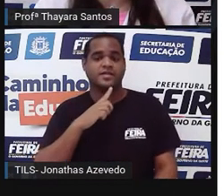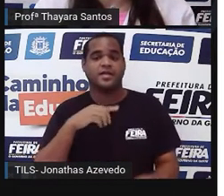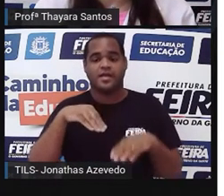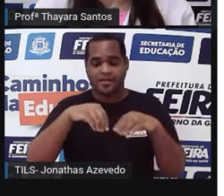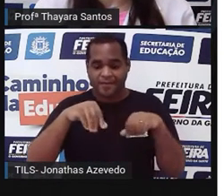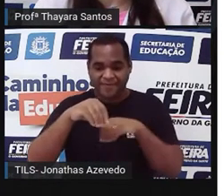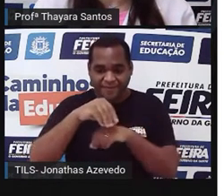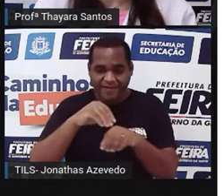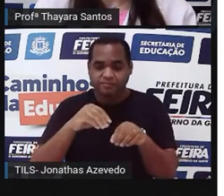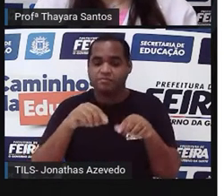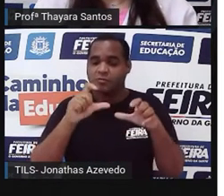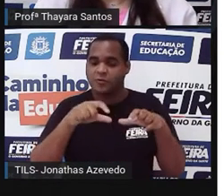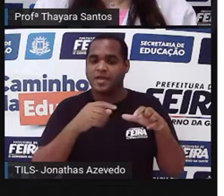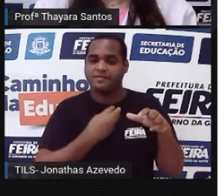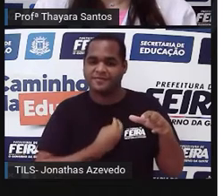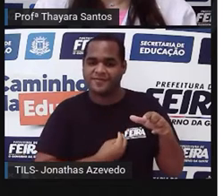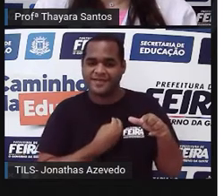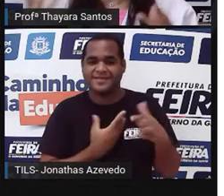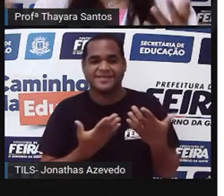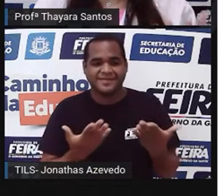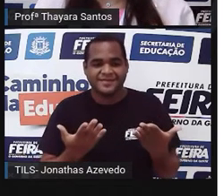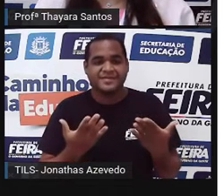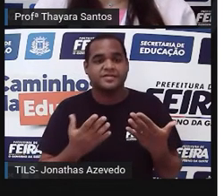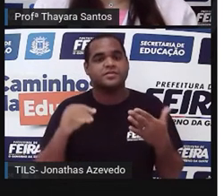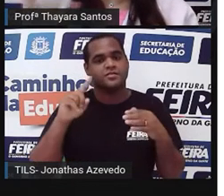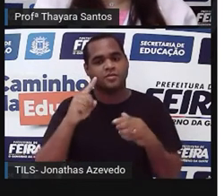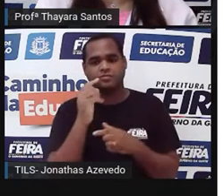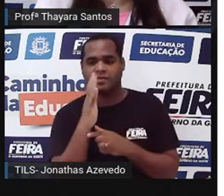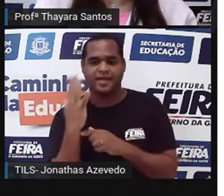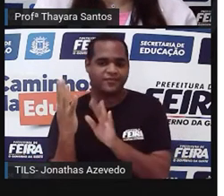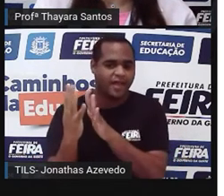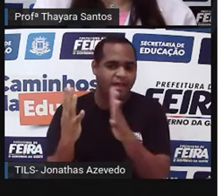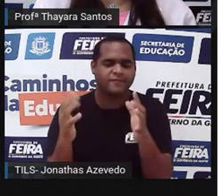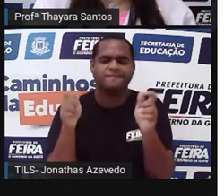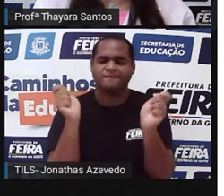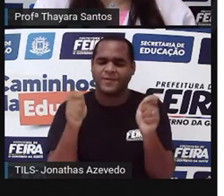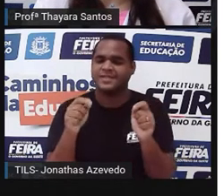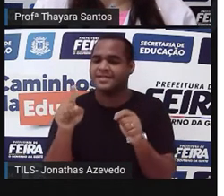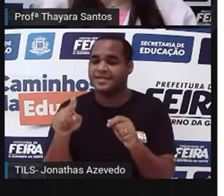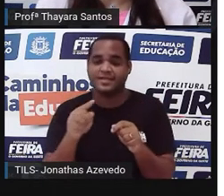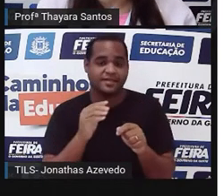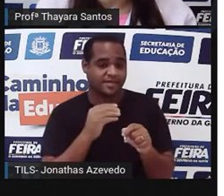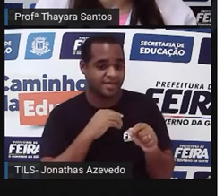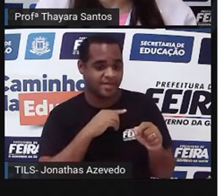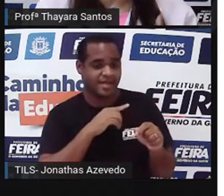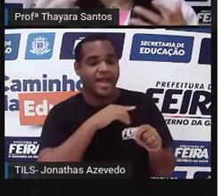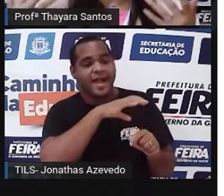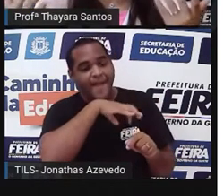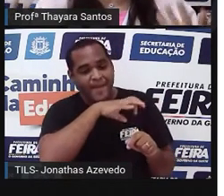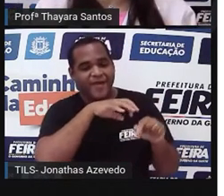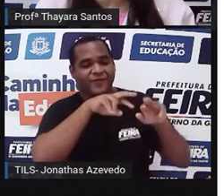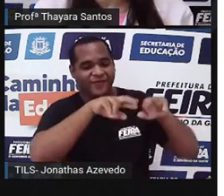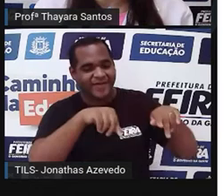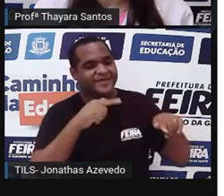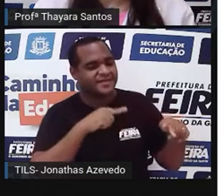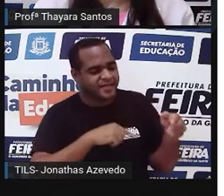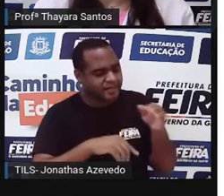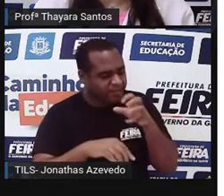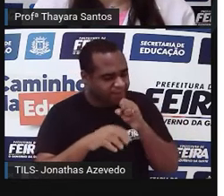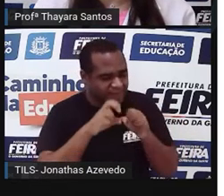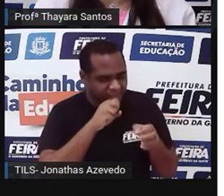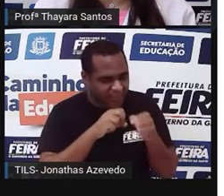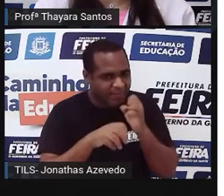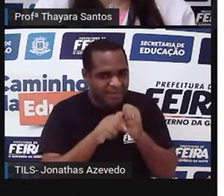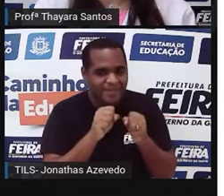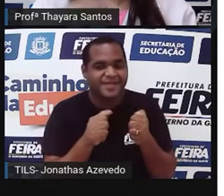de biomassa que tem naquele lugar. Então, as plantas, elas servem de alimento para os animais e elas constituem uma boa